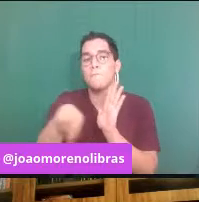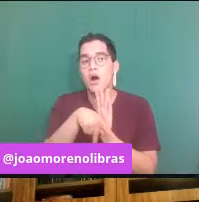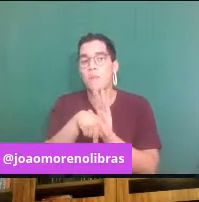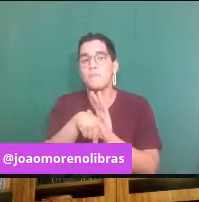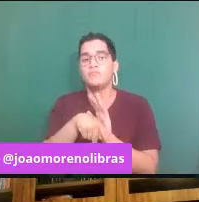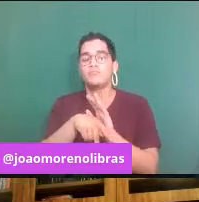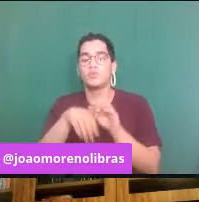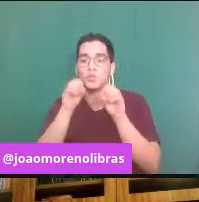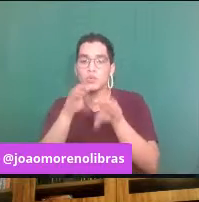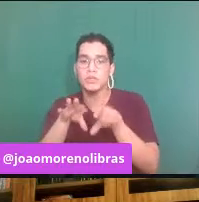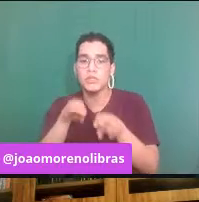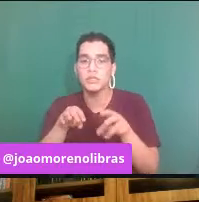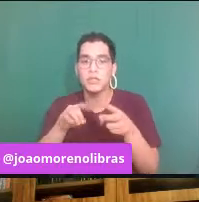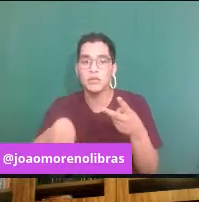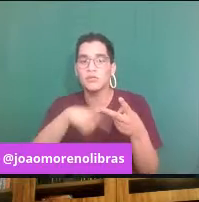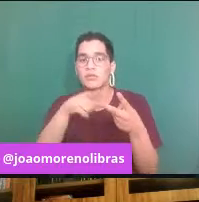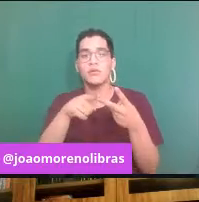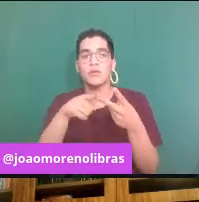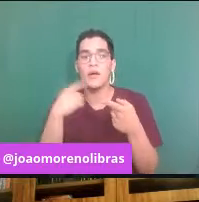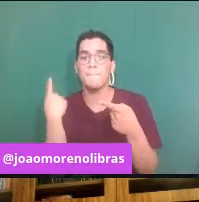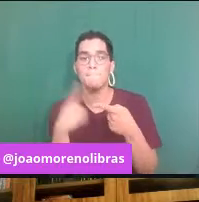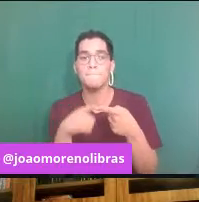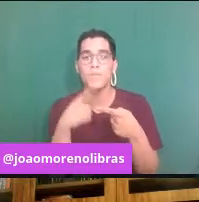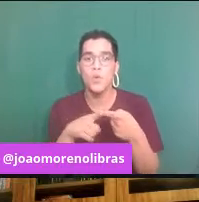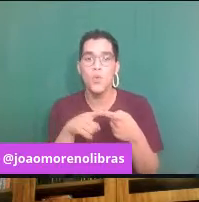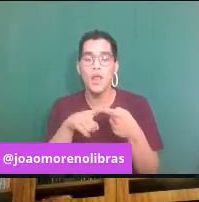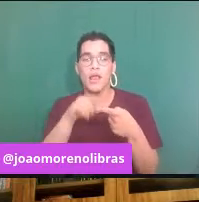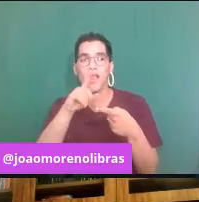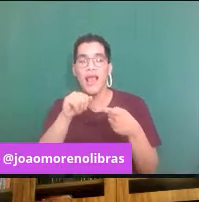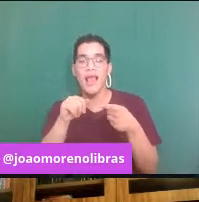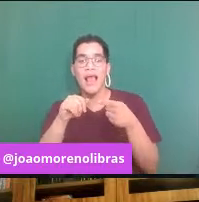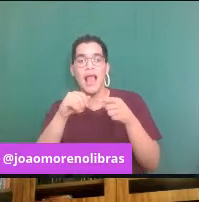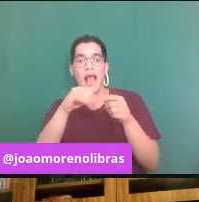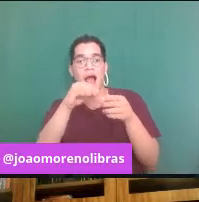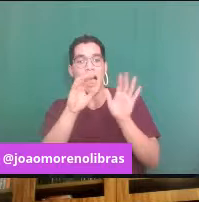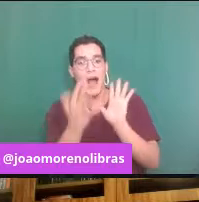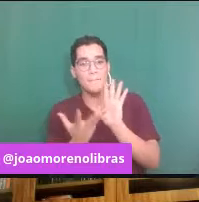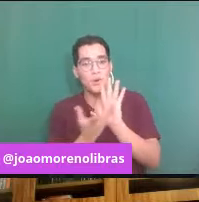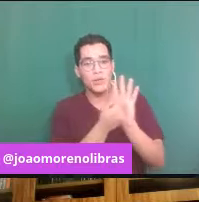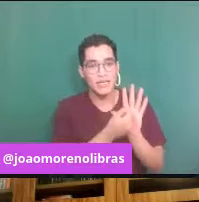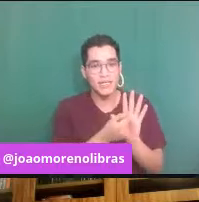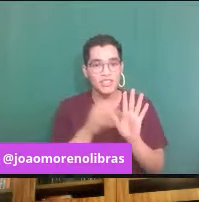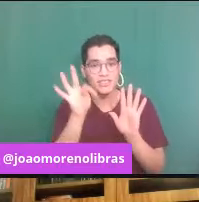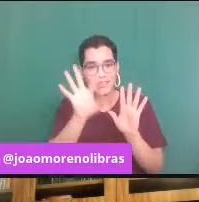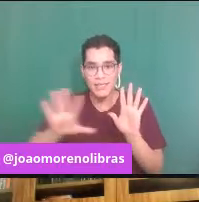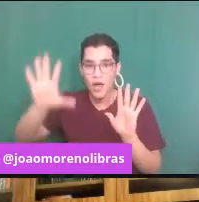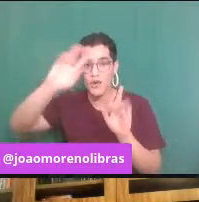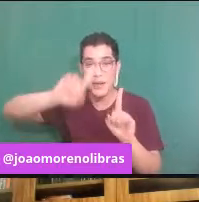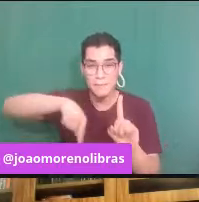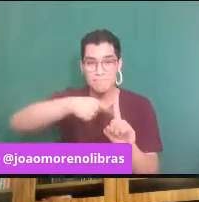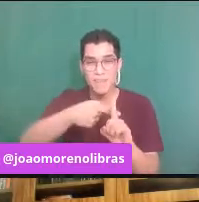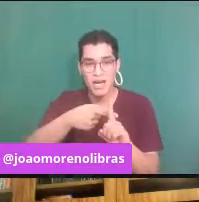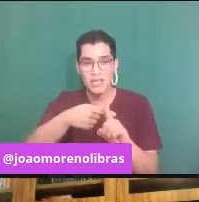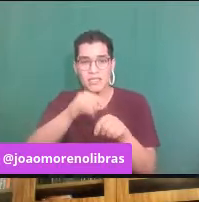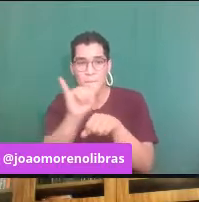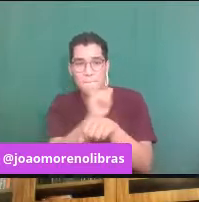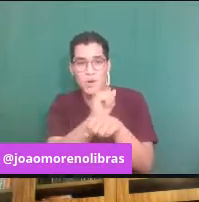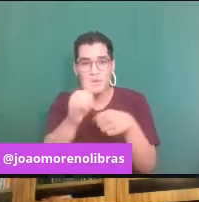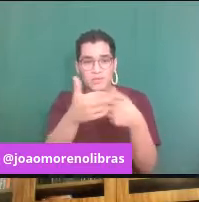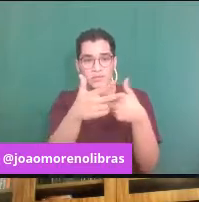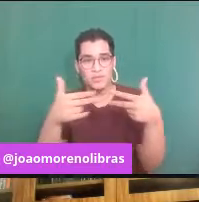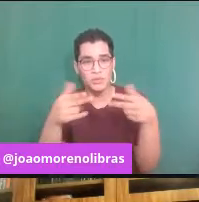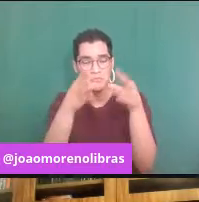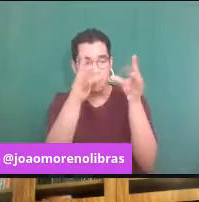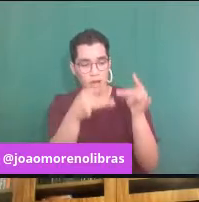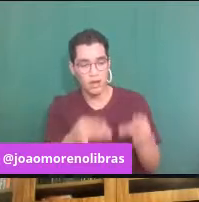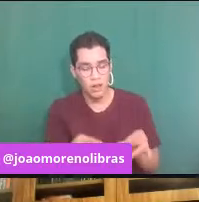temas, abordagens teóricas e procedimentos analíticos? Porque, na verdade, nós que fazemos pesquisa e nós que somos professores